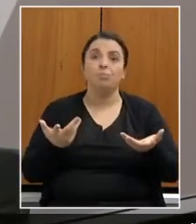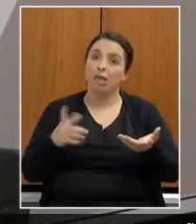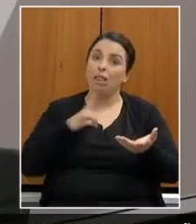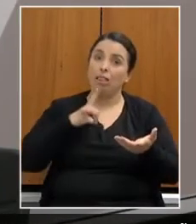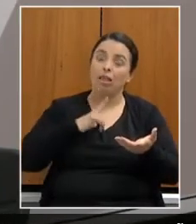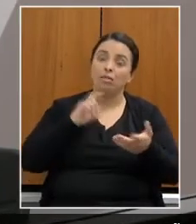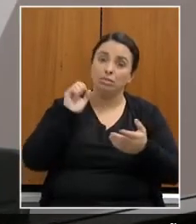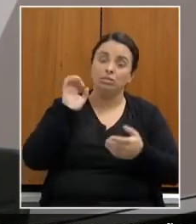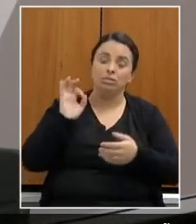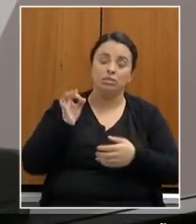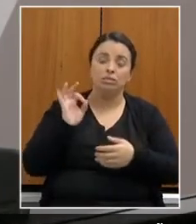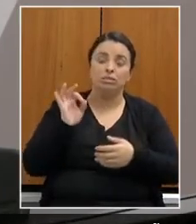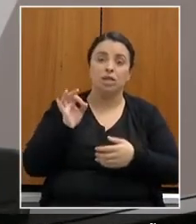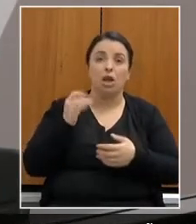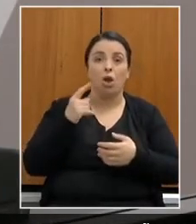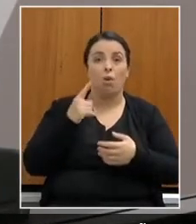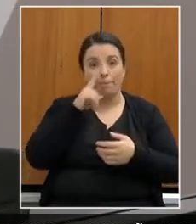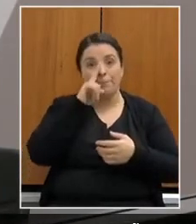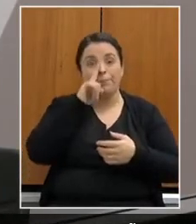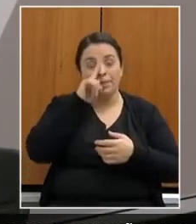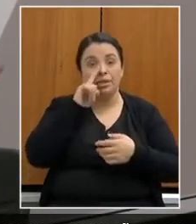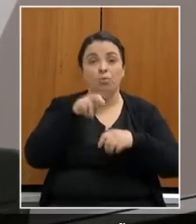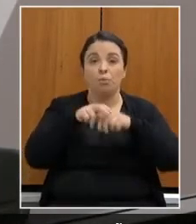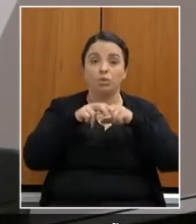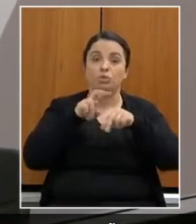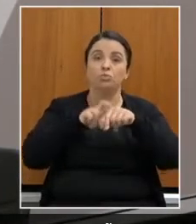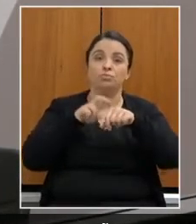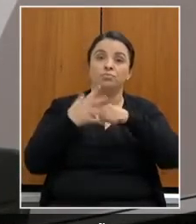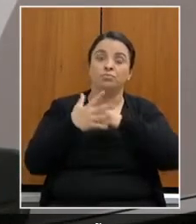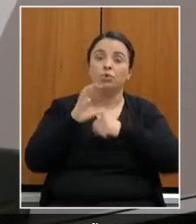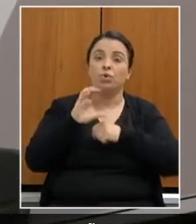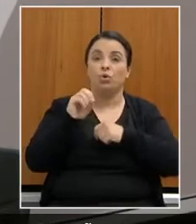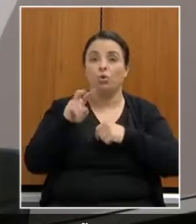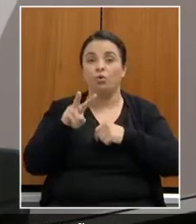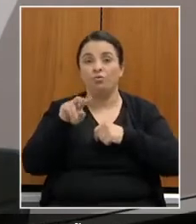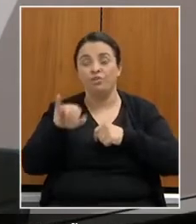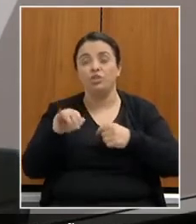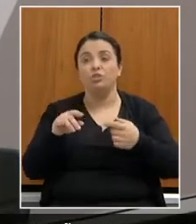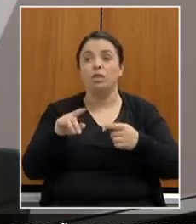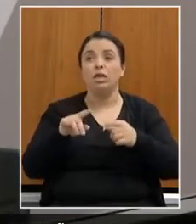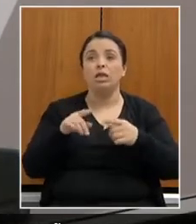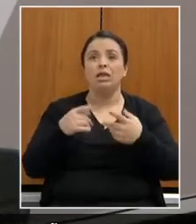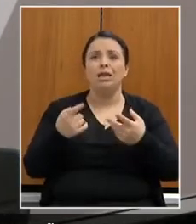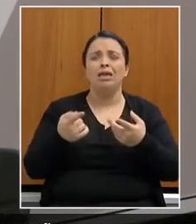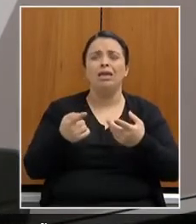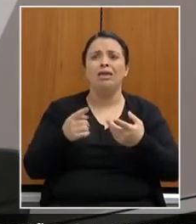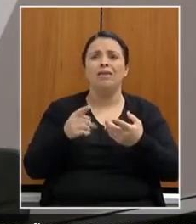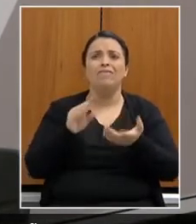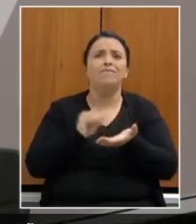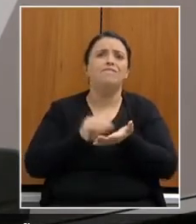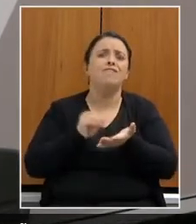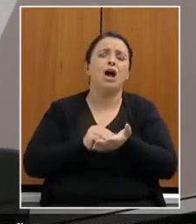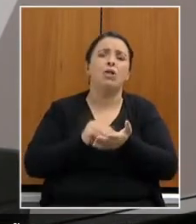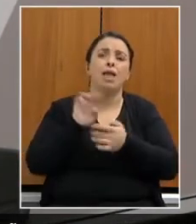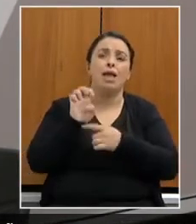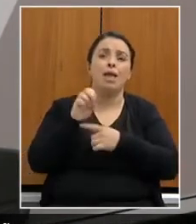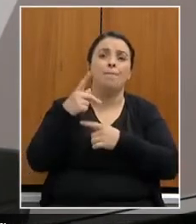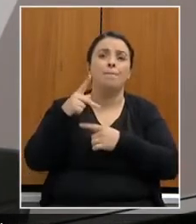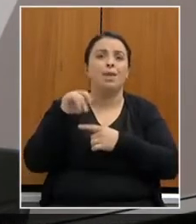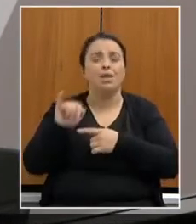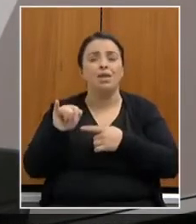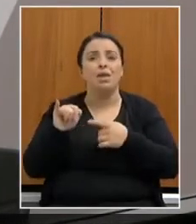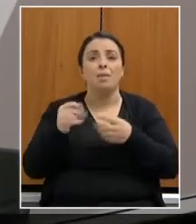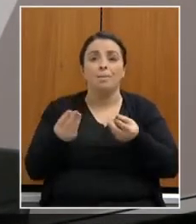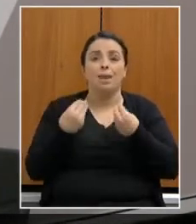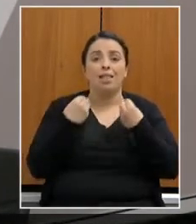como até mesmo a própria os EPIs e equipamentos ali em volta que dê segurança a eles e também se o puder me confirmar se